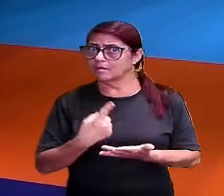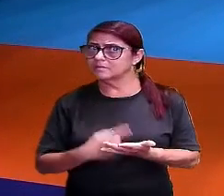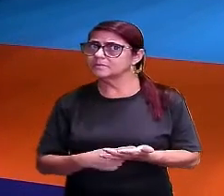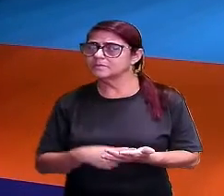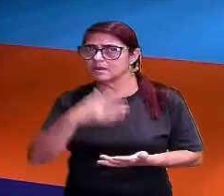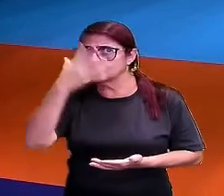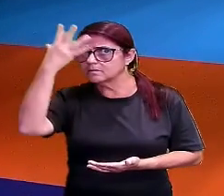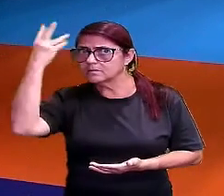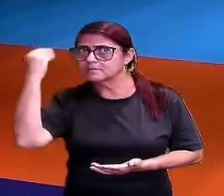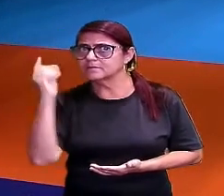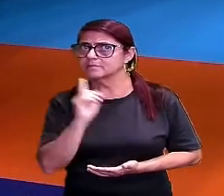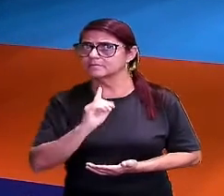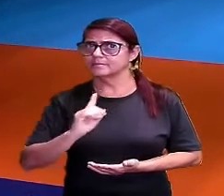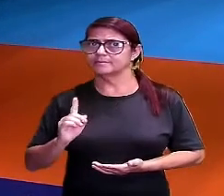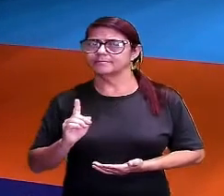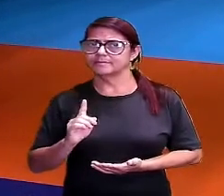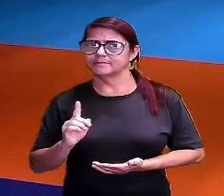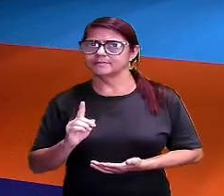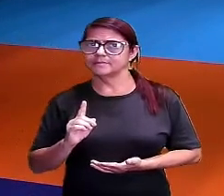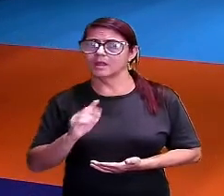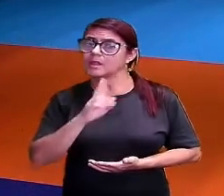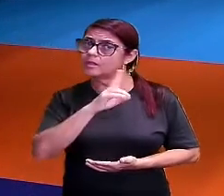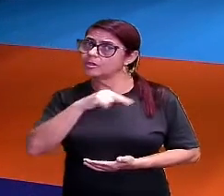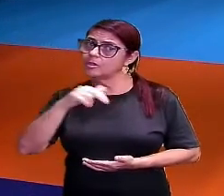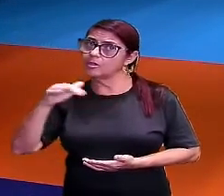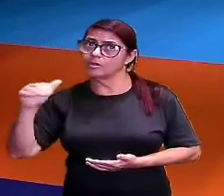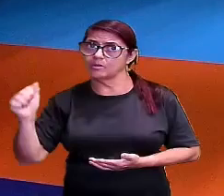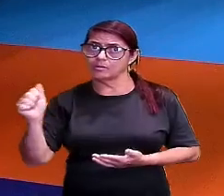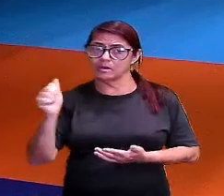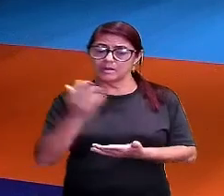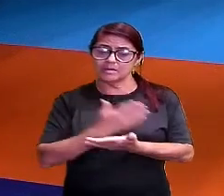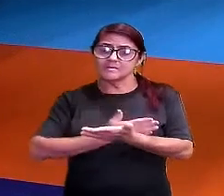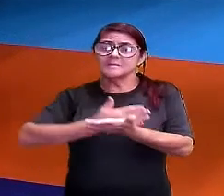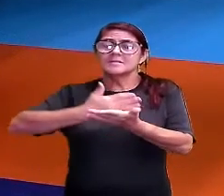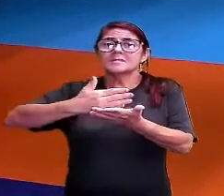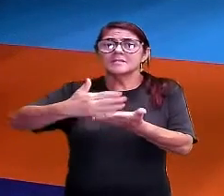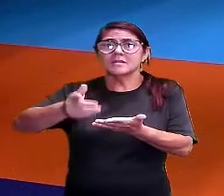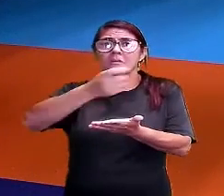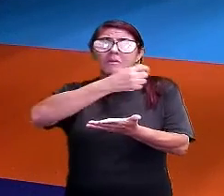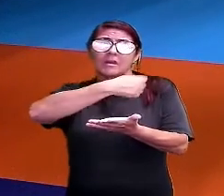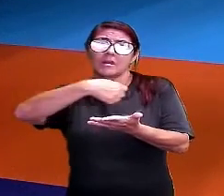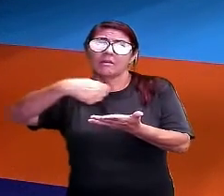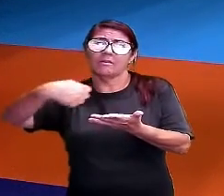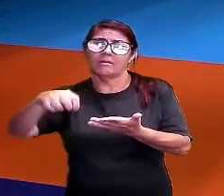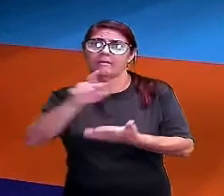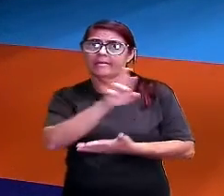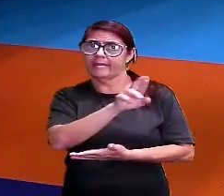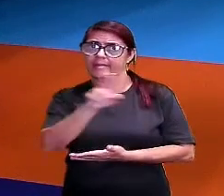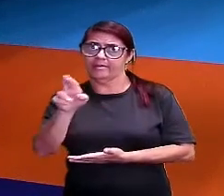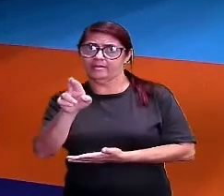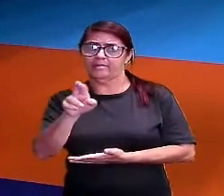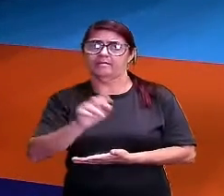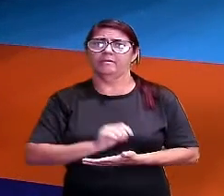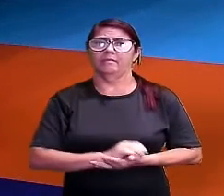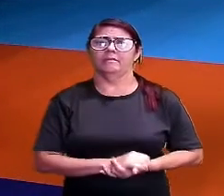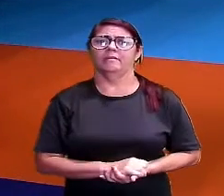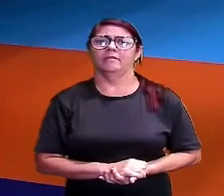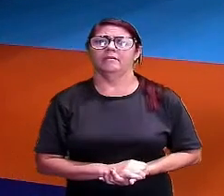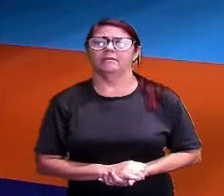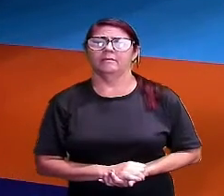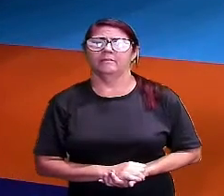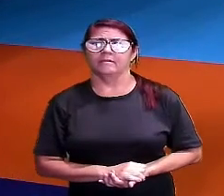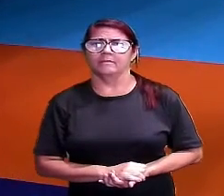Não esquece dessa dica e nunca mais escreva palavras com dois R's no início, tá